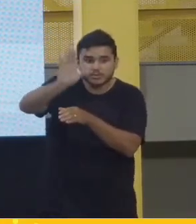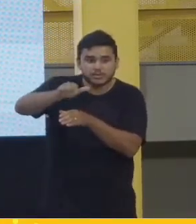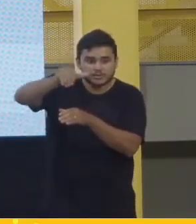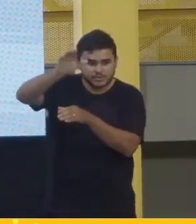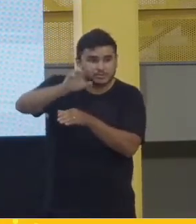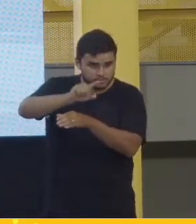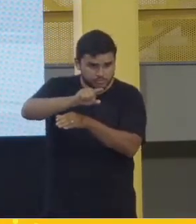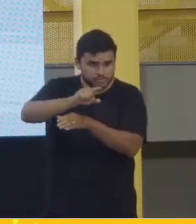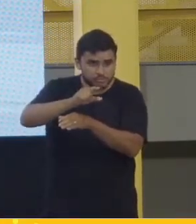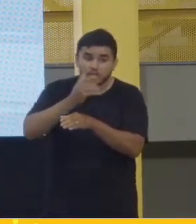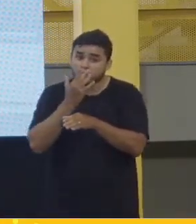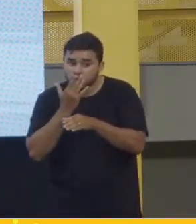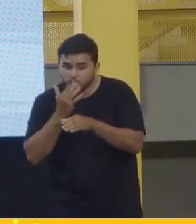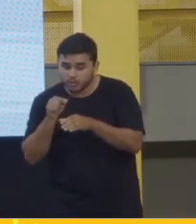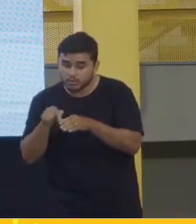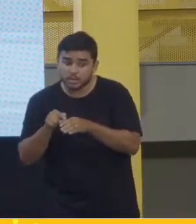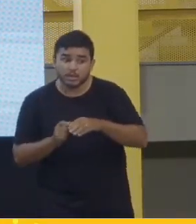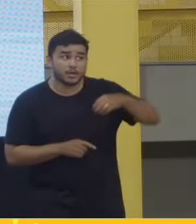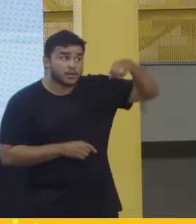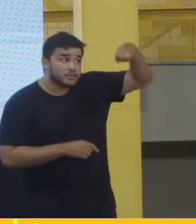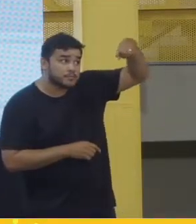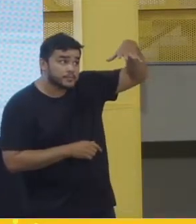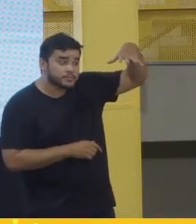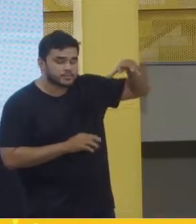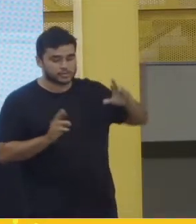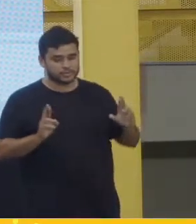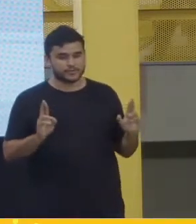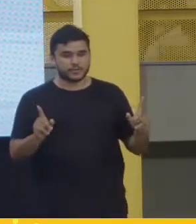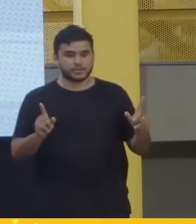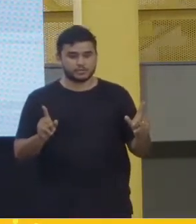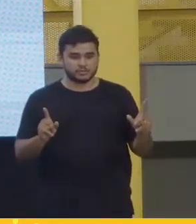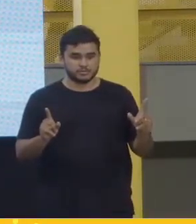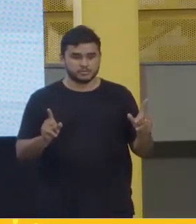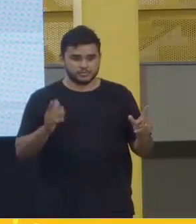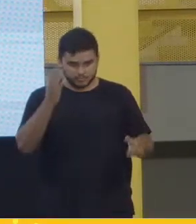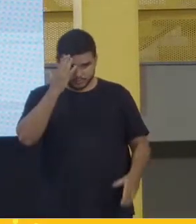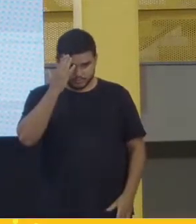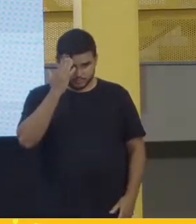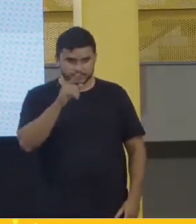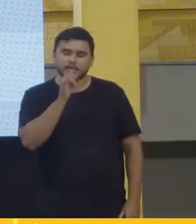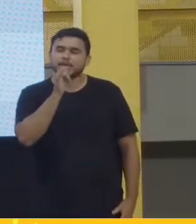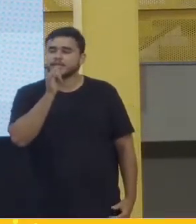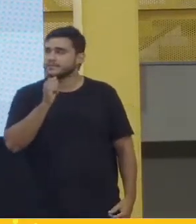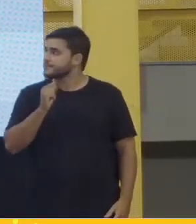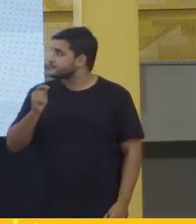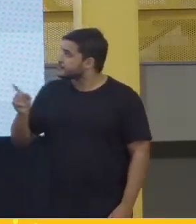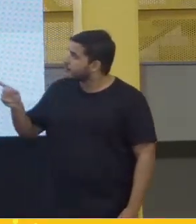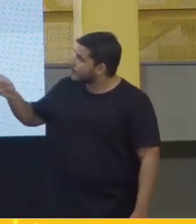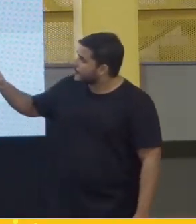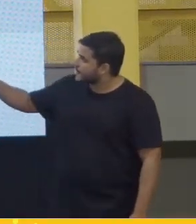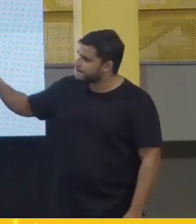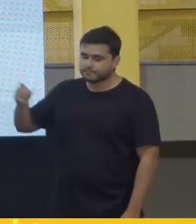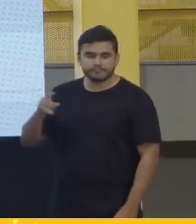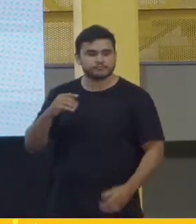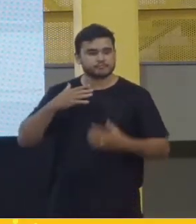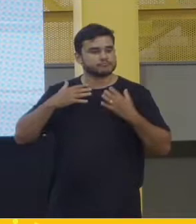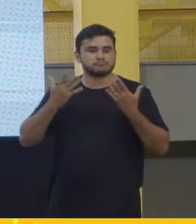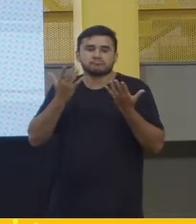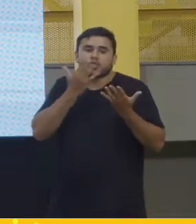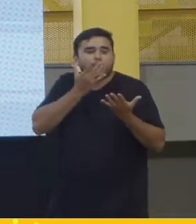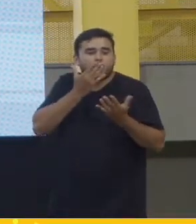Se algum dia você puder, pegue uma lupa. Bote alguma coisa branca como que está aqui. Aí você pega uma